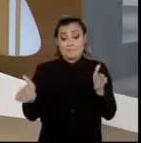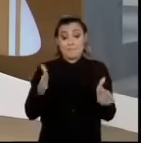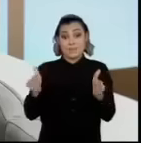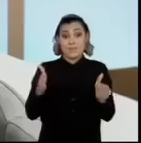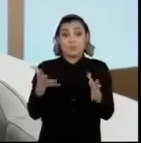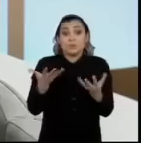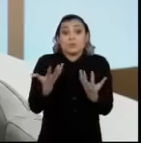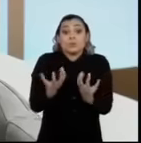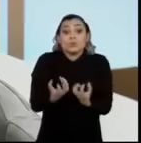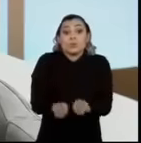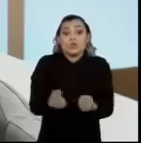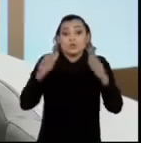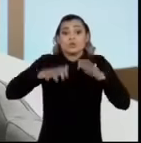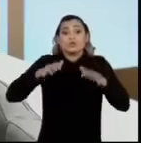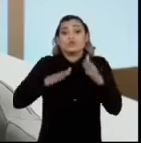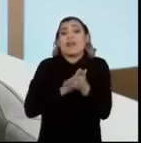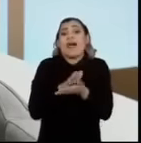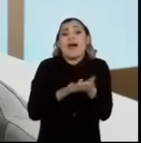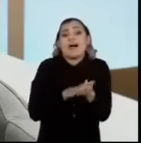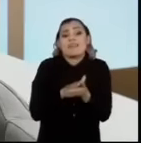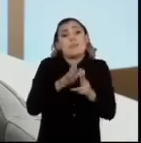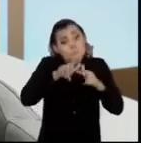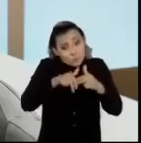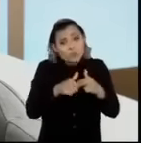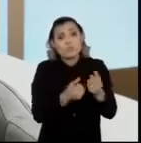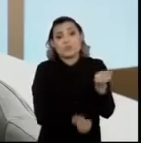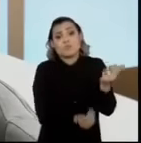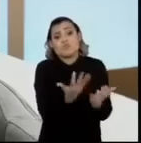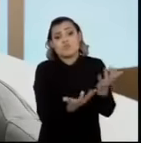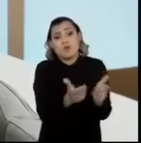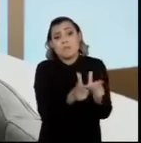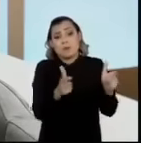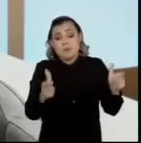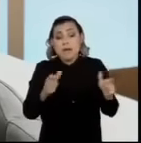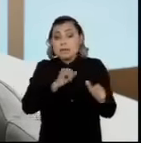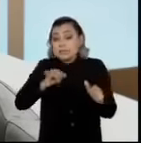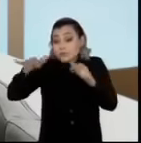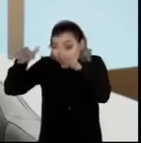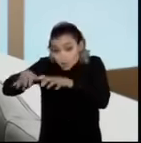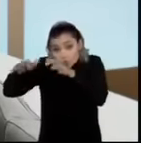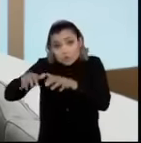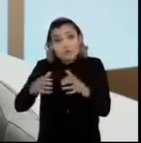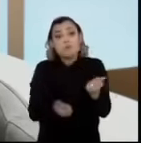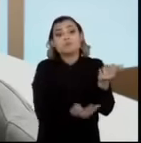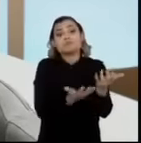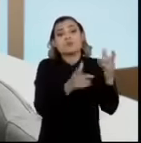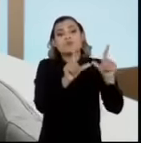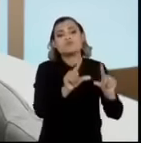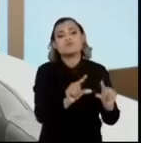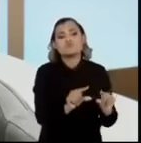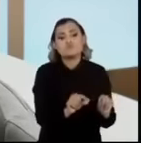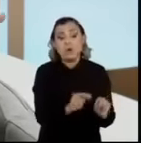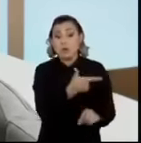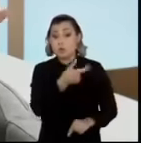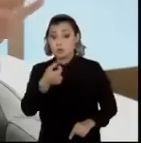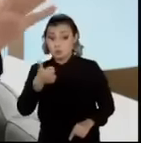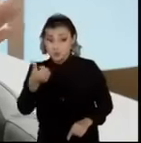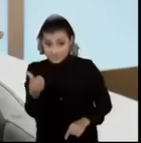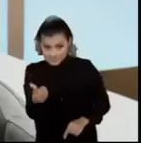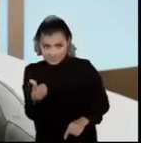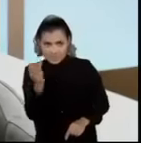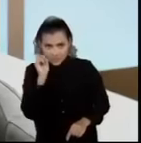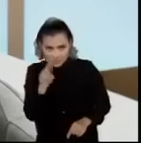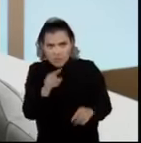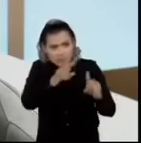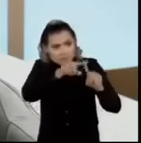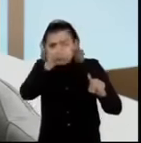secos e mais quentes, mais queimada. Anos úmidos com mais chuva, menos queimada. 2016, esse é um gráfico que está